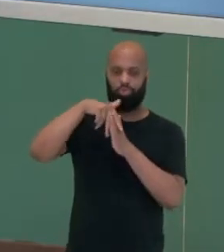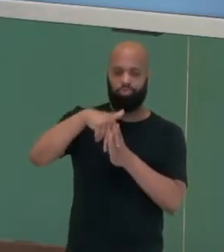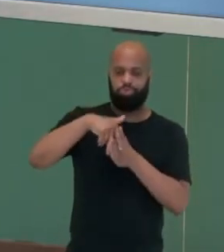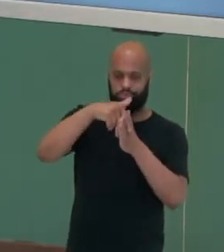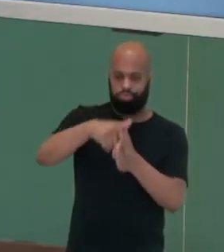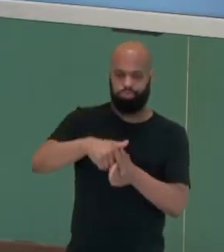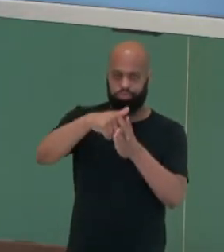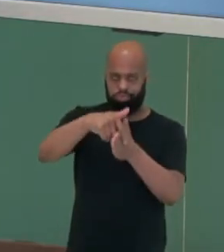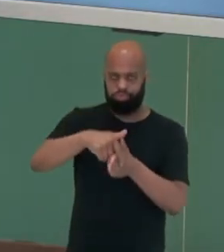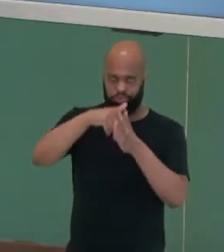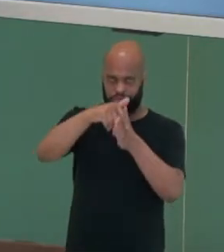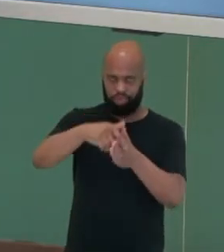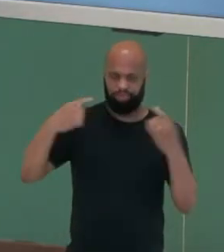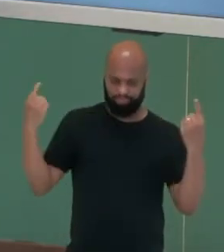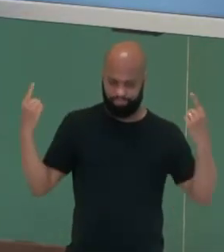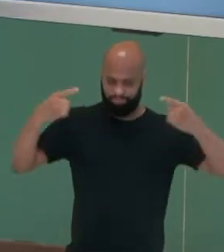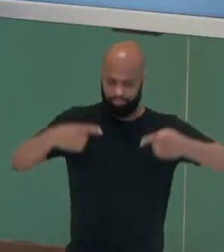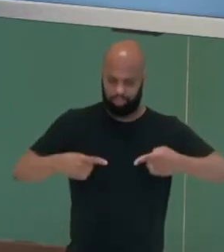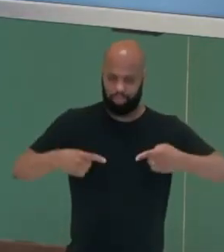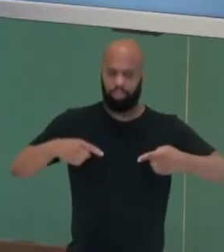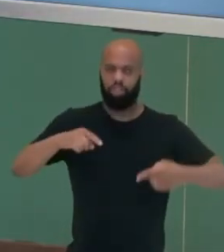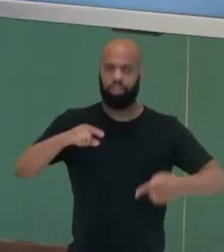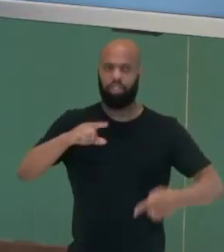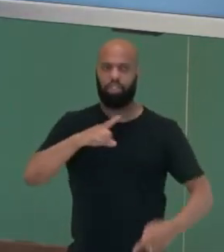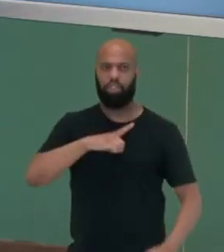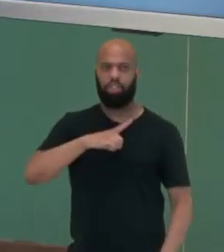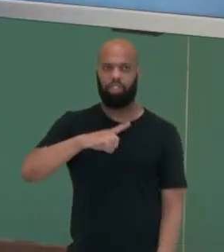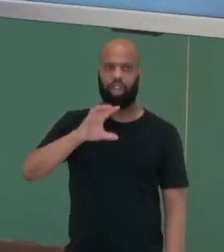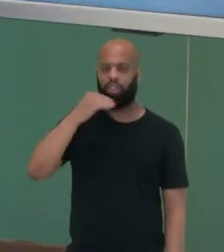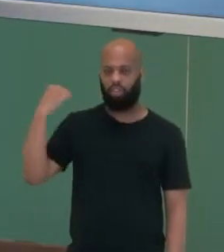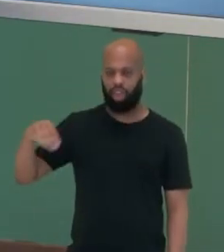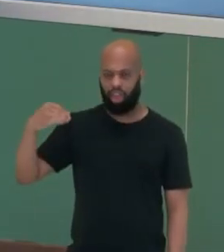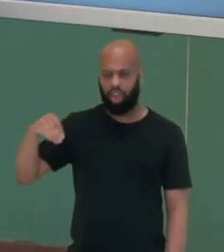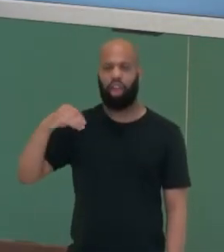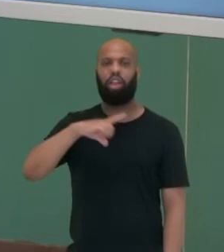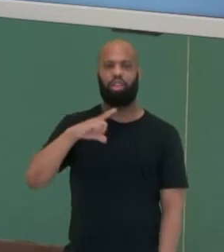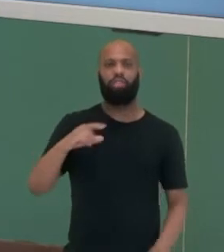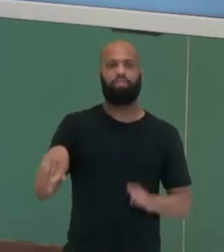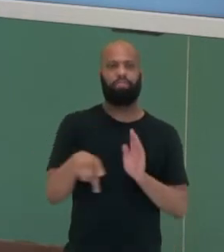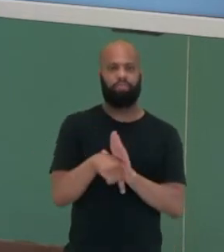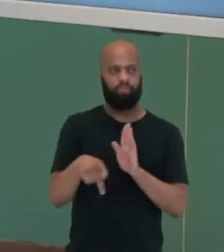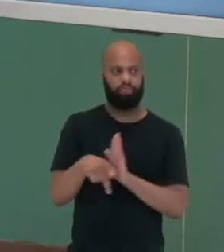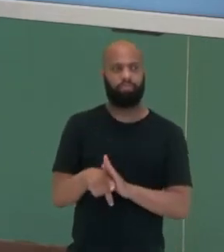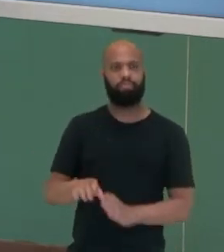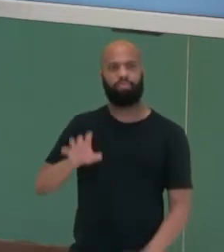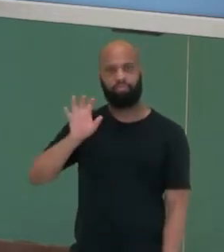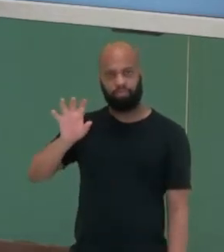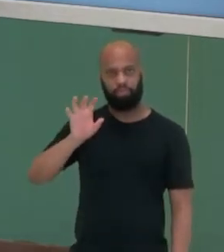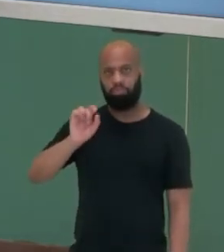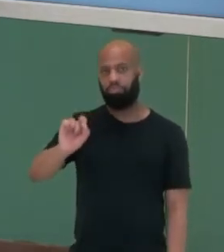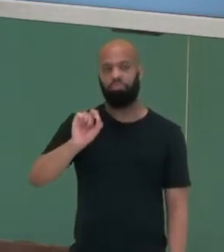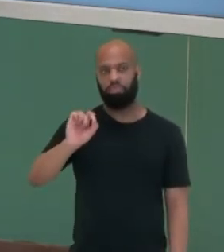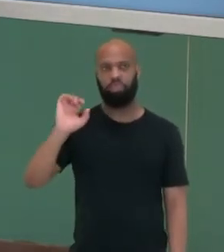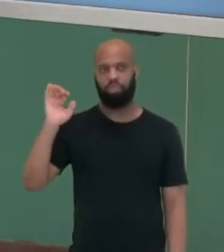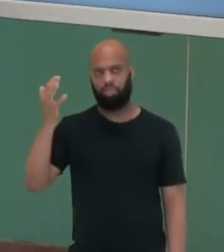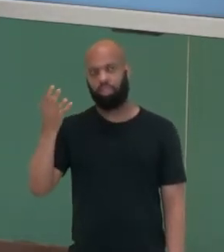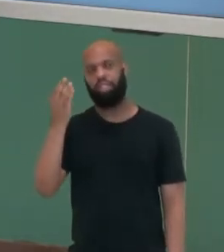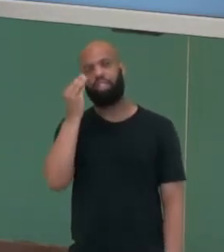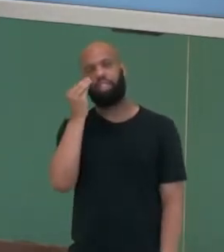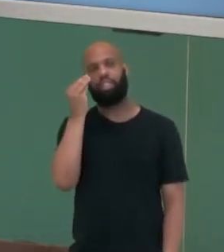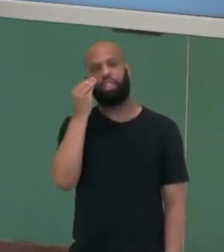E essas novelas de cavalaria, com esses feitos desses cavaleiros medievais, é que ele